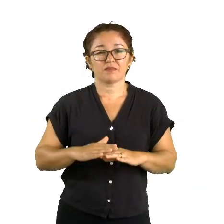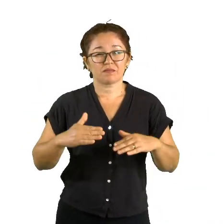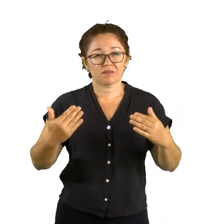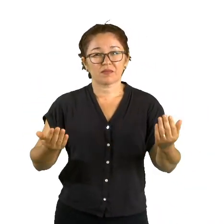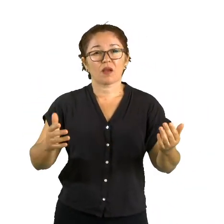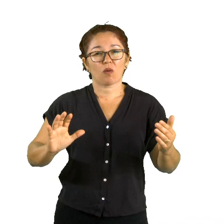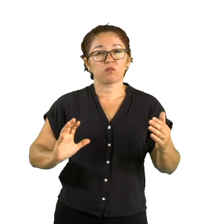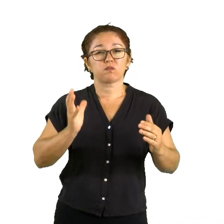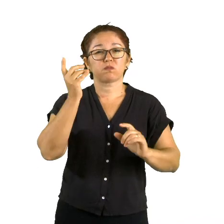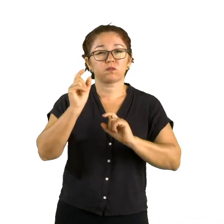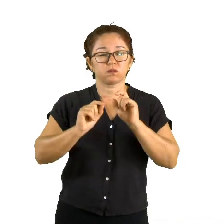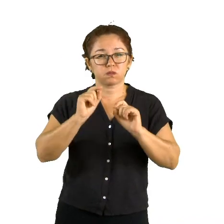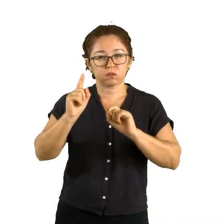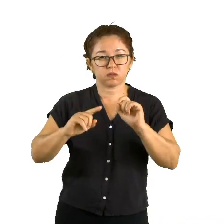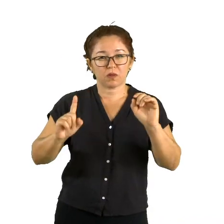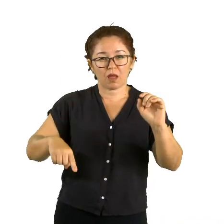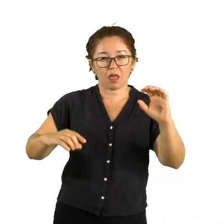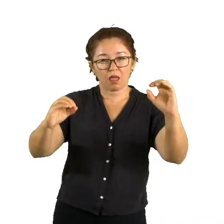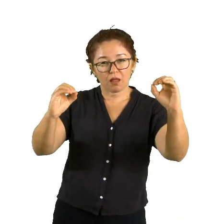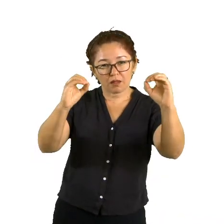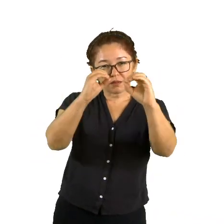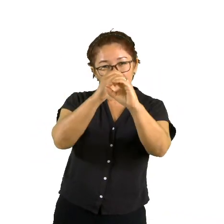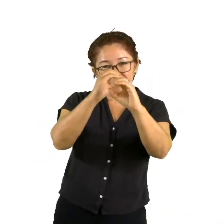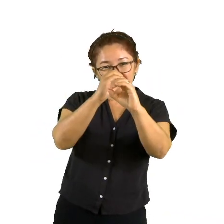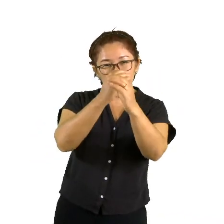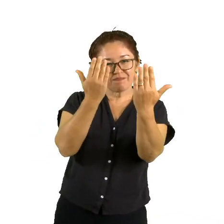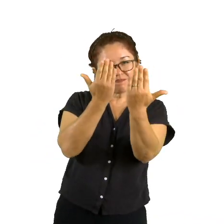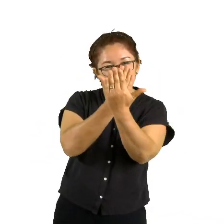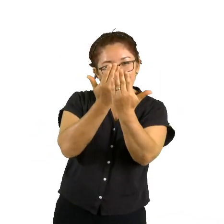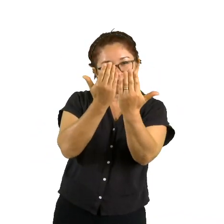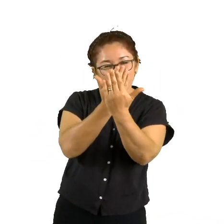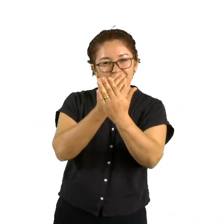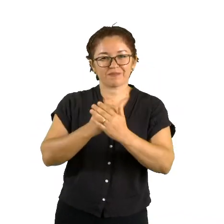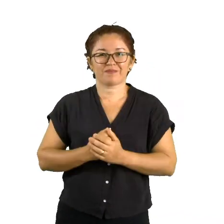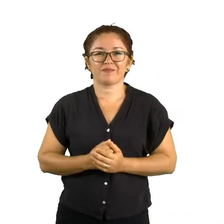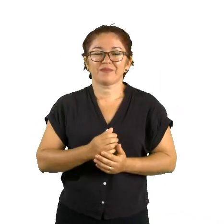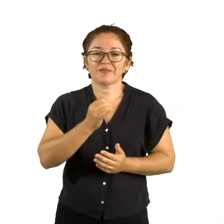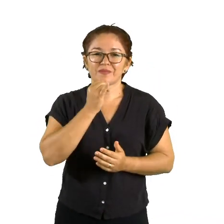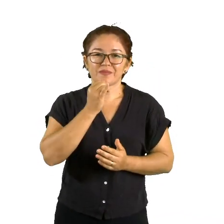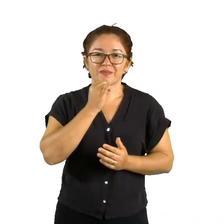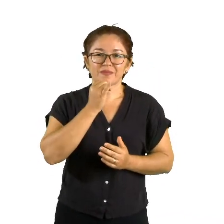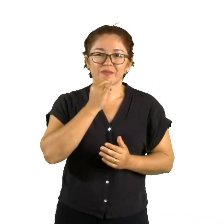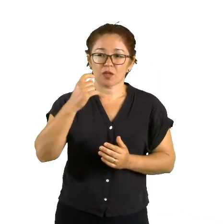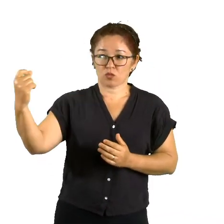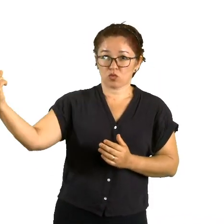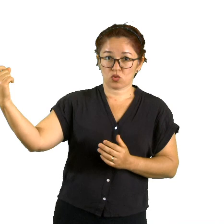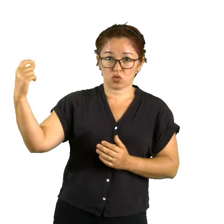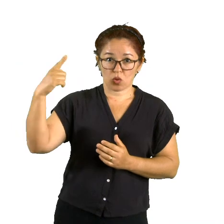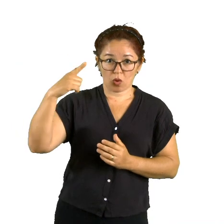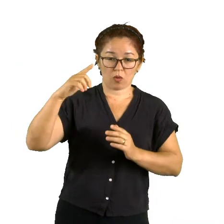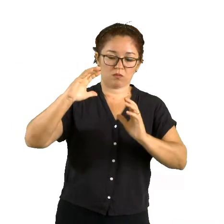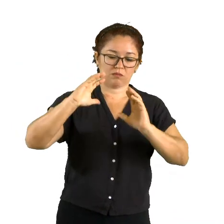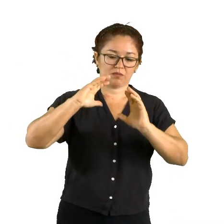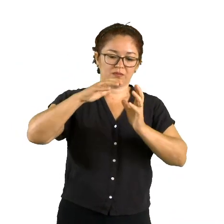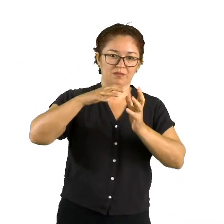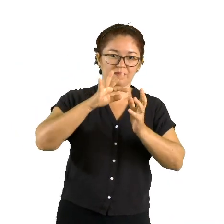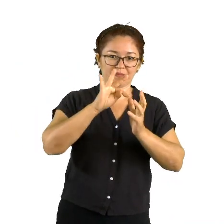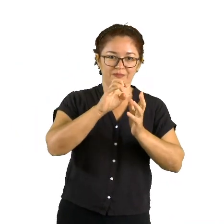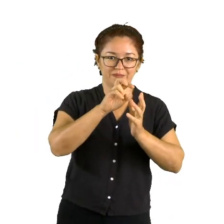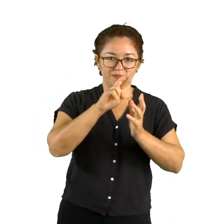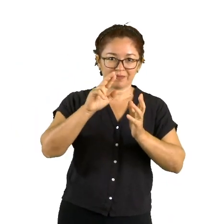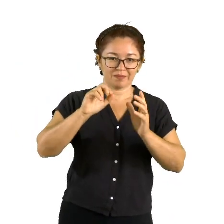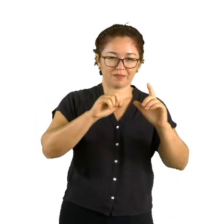seja, quando a Lua fica escondida atrás da Terra, e aí a Terra encobre totalmente